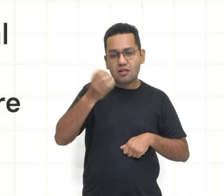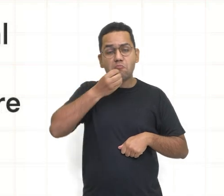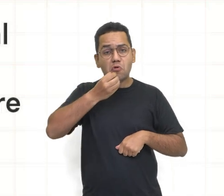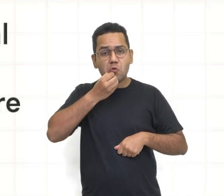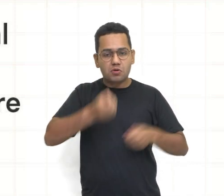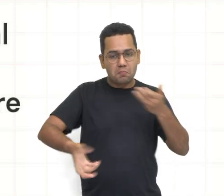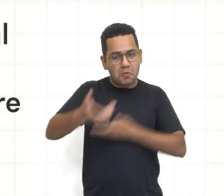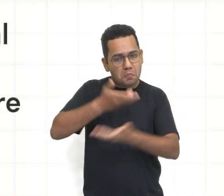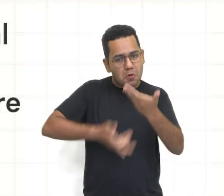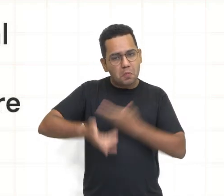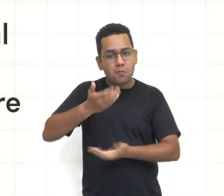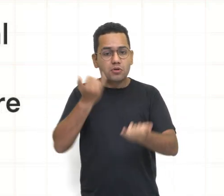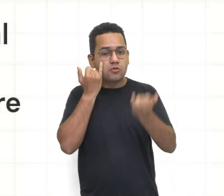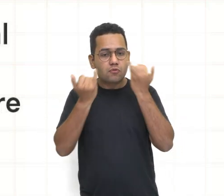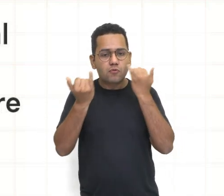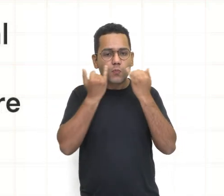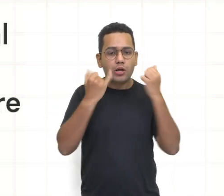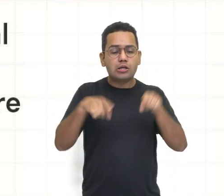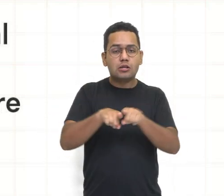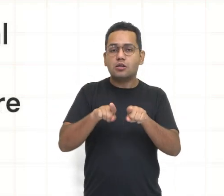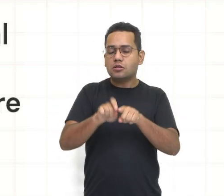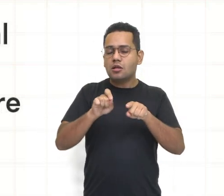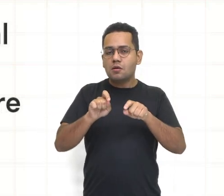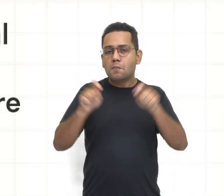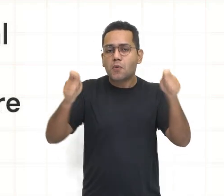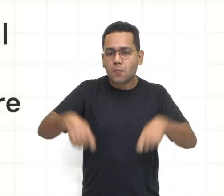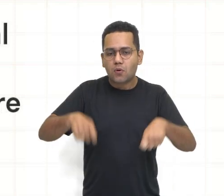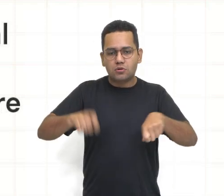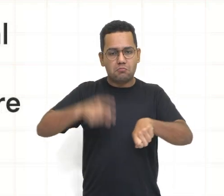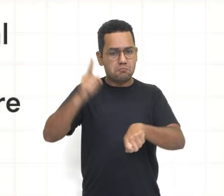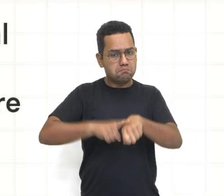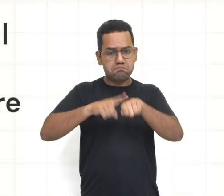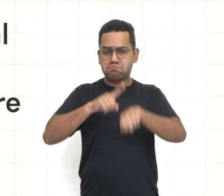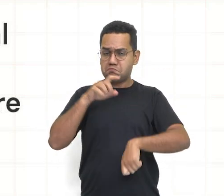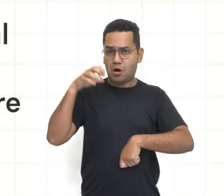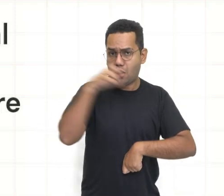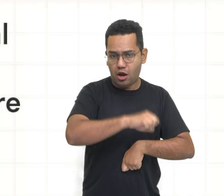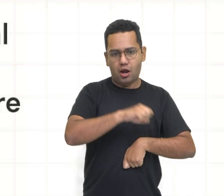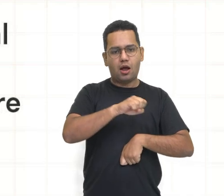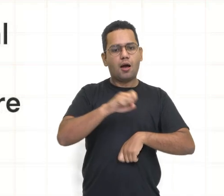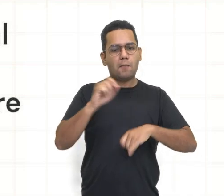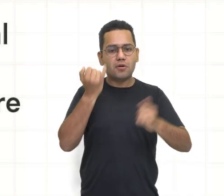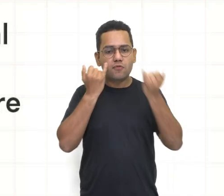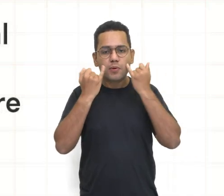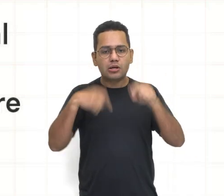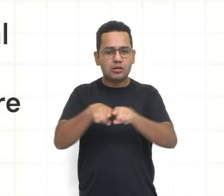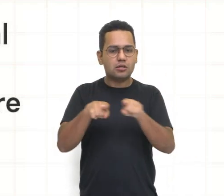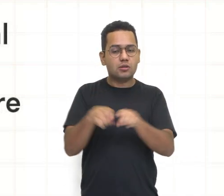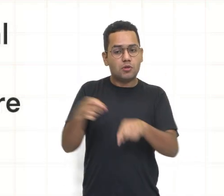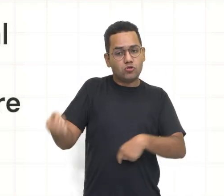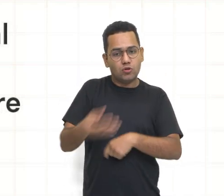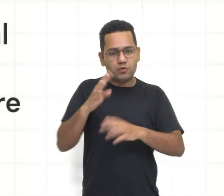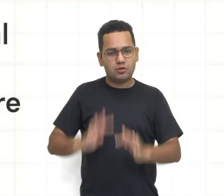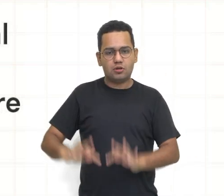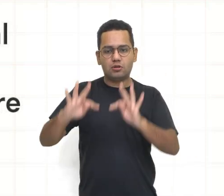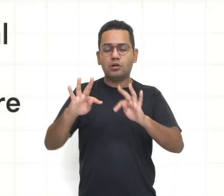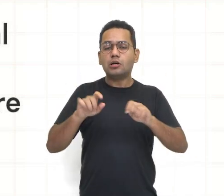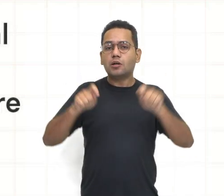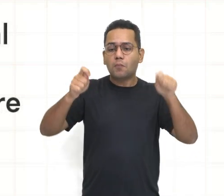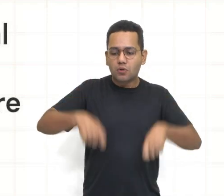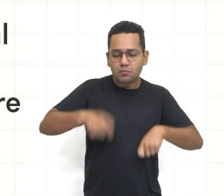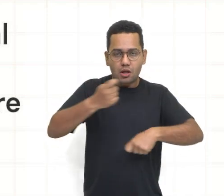a difusão de inovações tecnológicas e práticas de negócios. Ou seja, à medida que nós